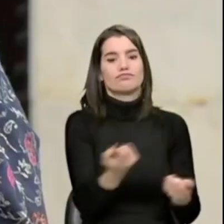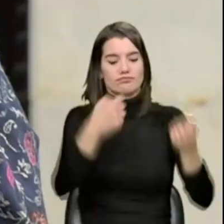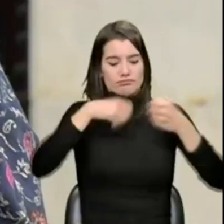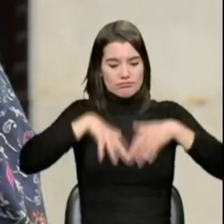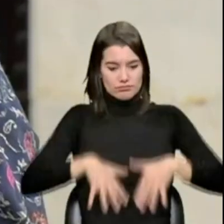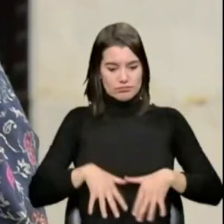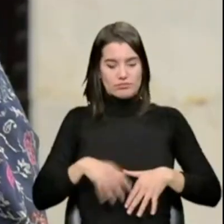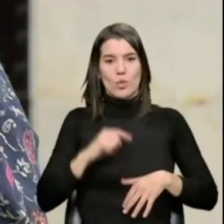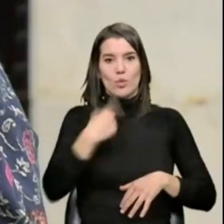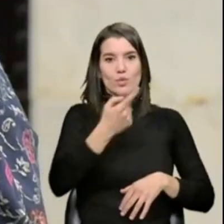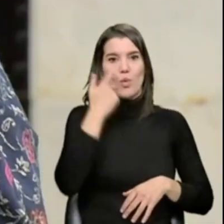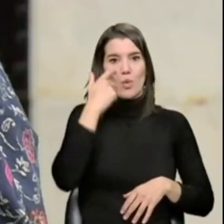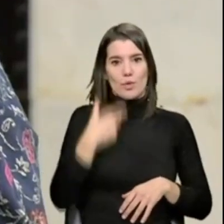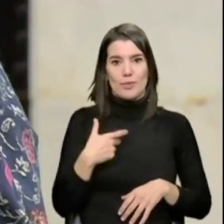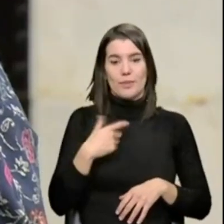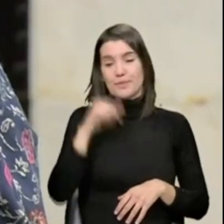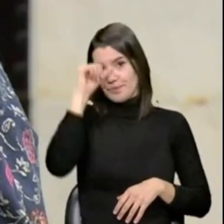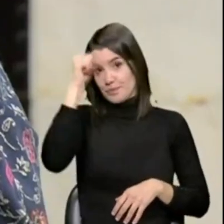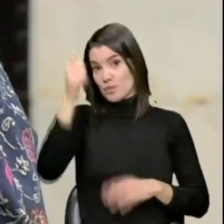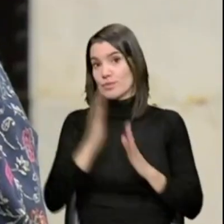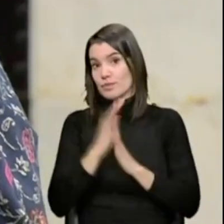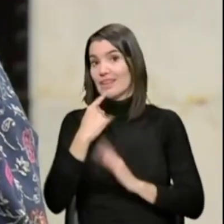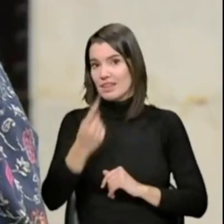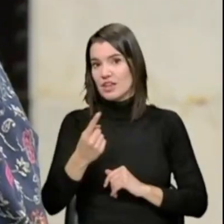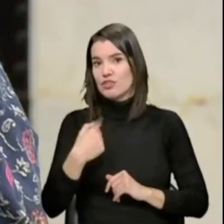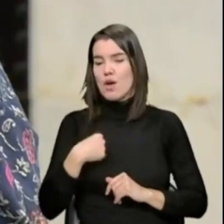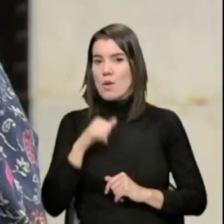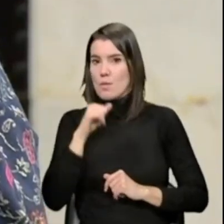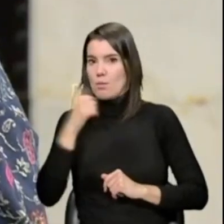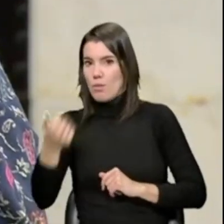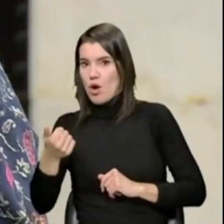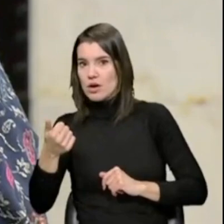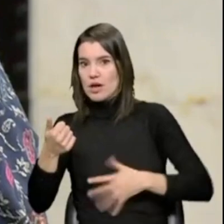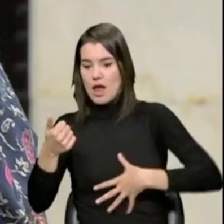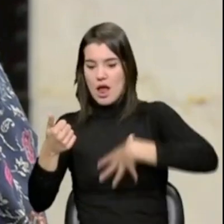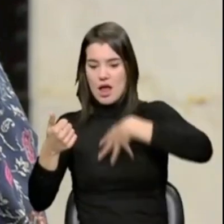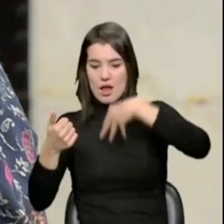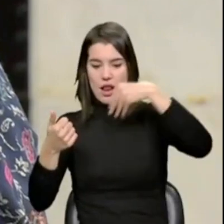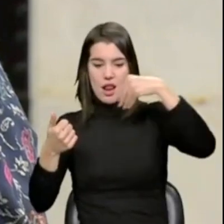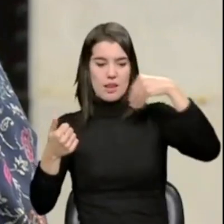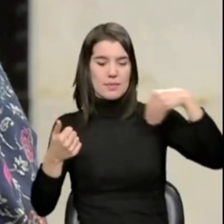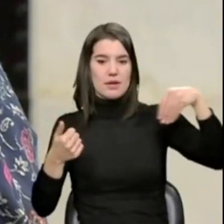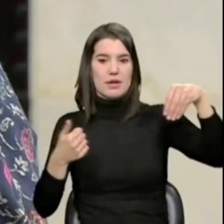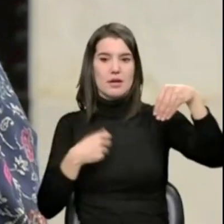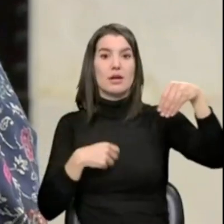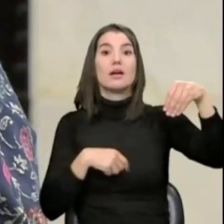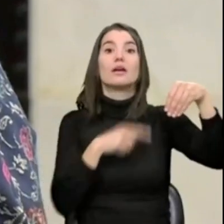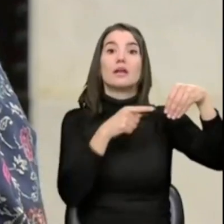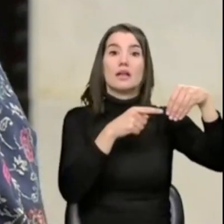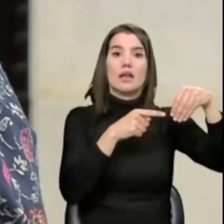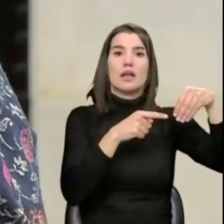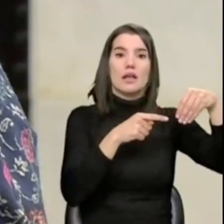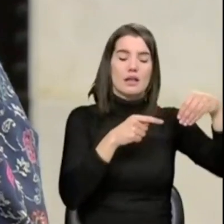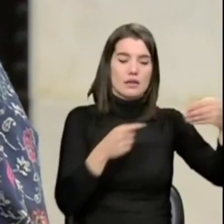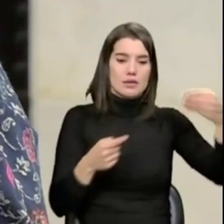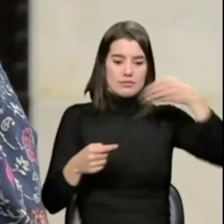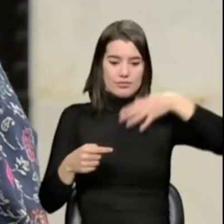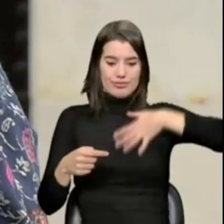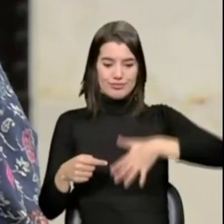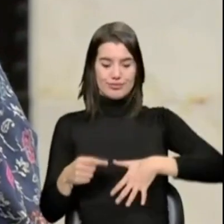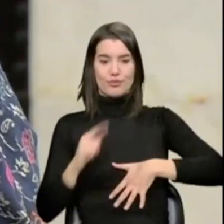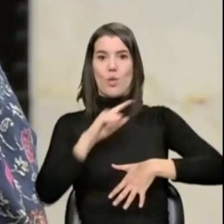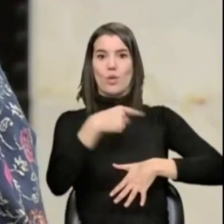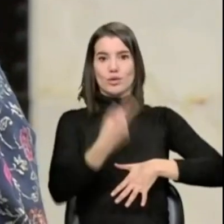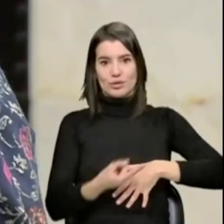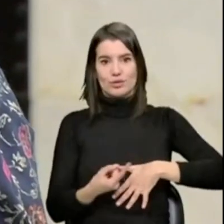segundo o hinduísmo, quando eu morro, essa parte espiritual sai, vai ocupar outro corpo para